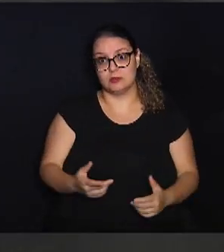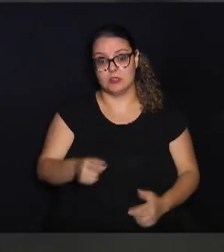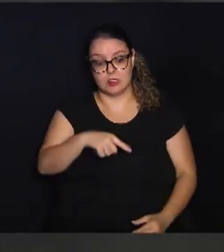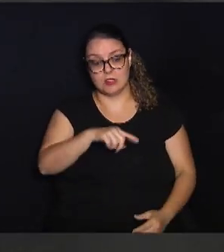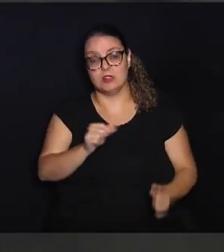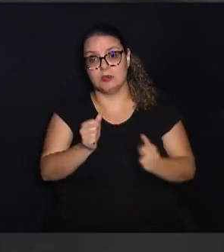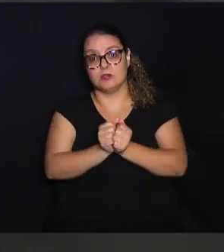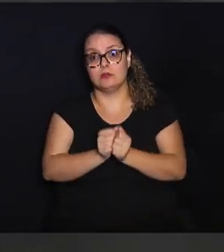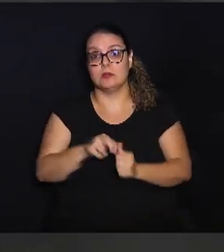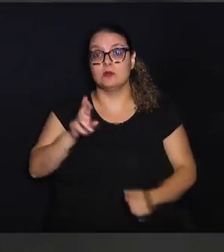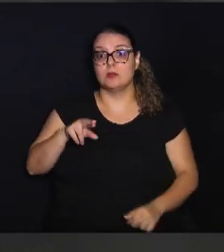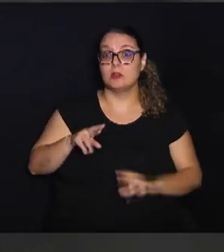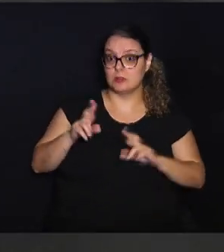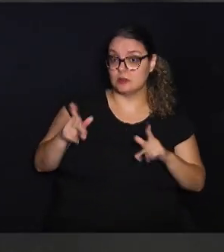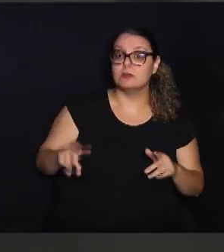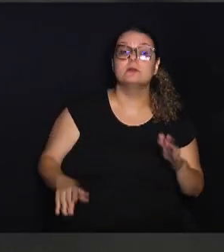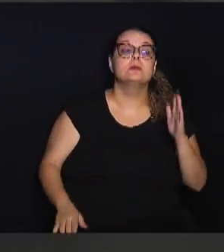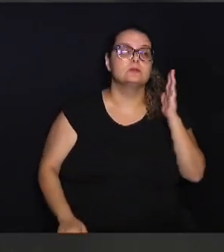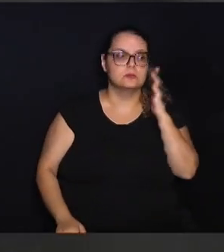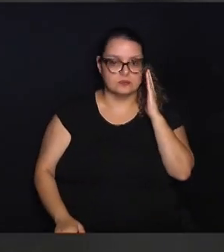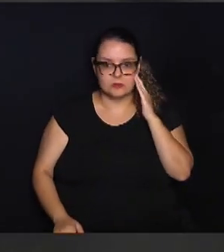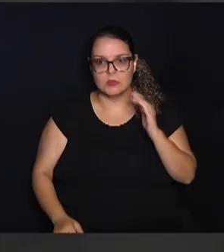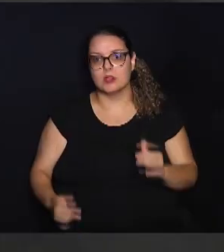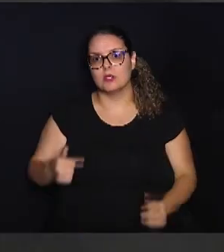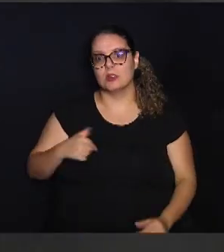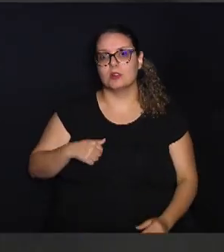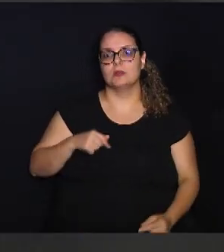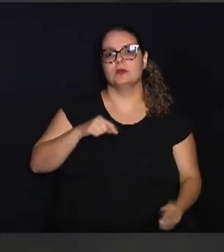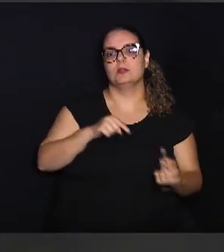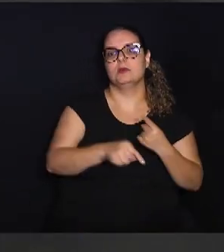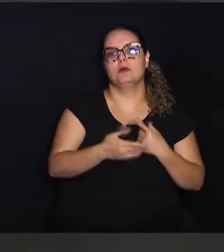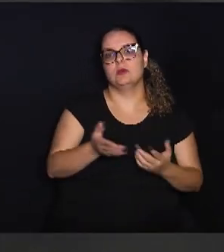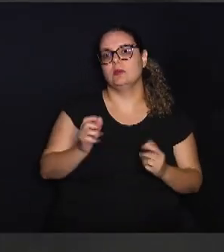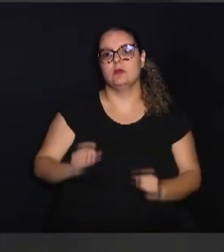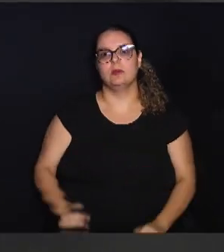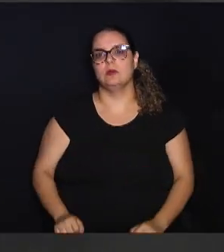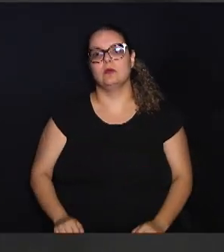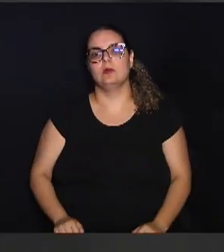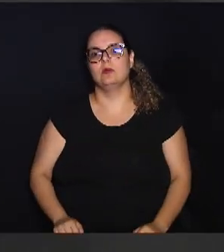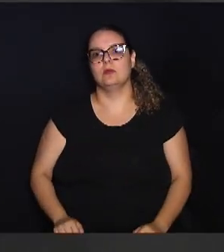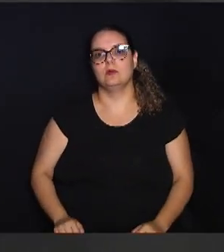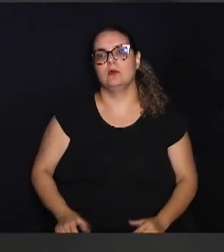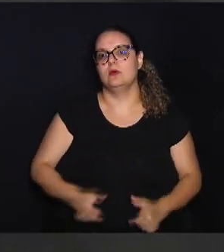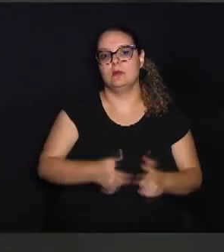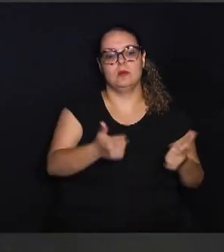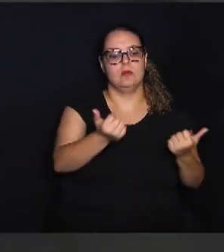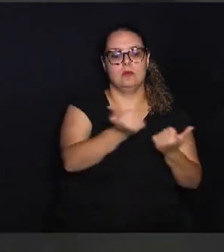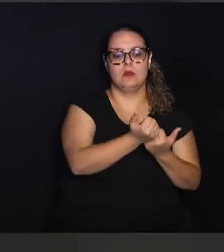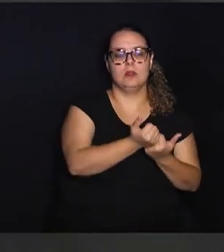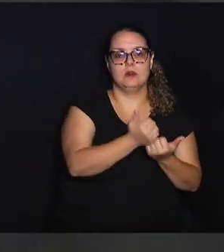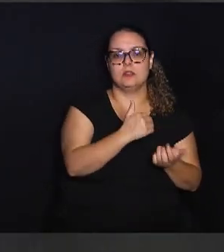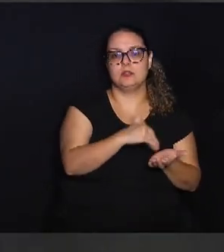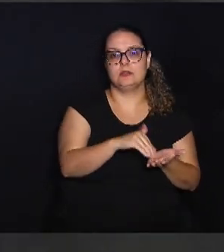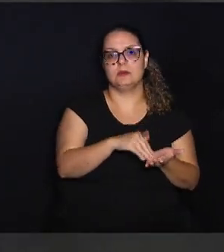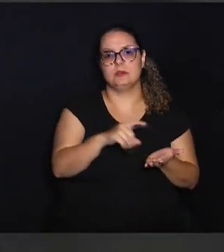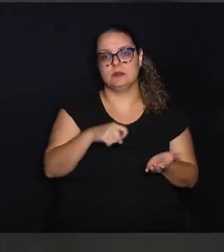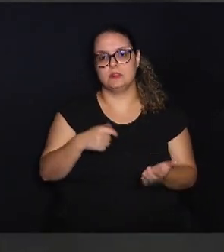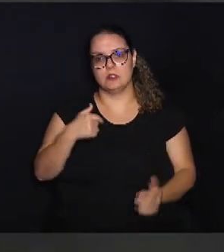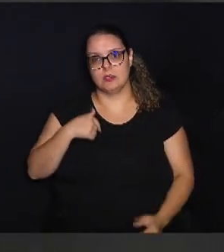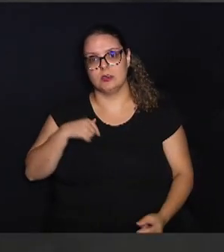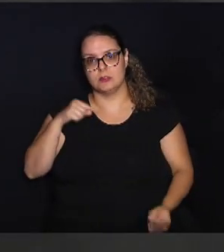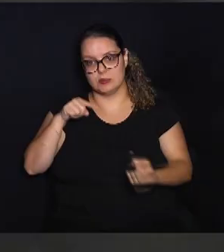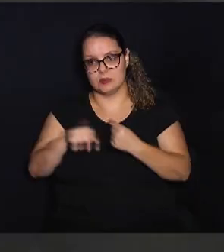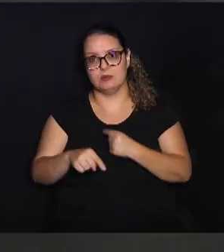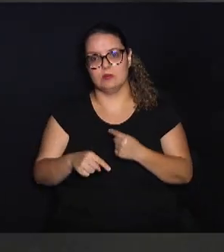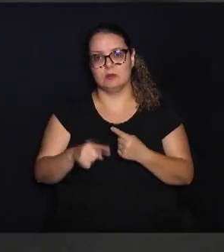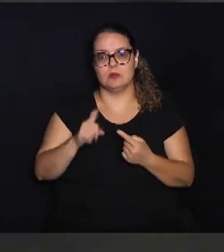motivos diferentes. Né? Então, sou contra que vai aumentar cargos na Secretaria X. Eu sou contra